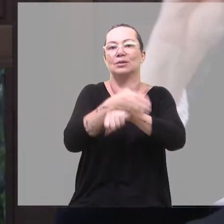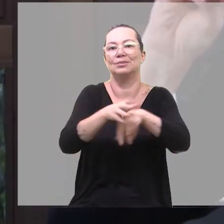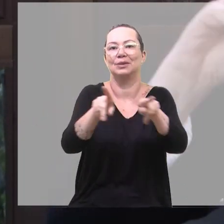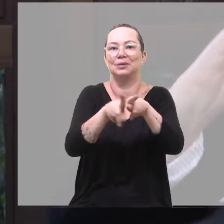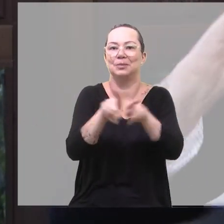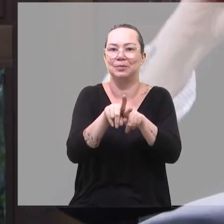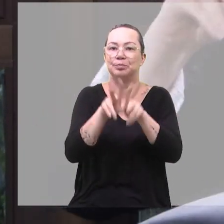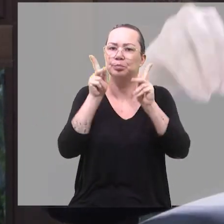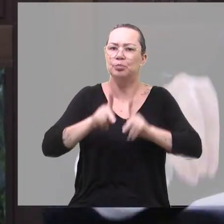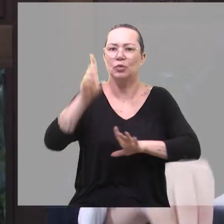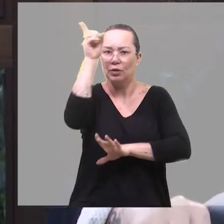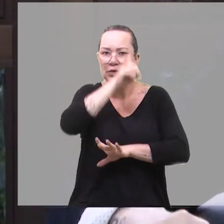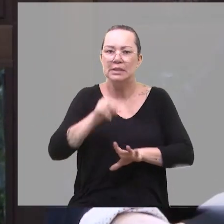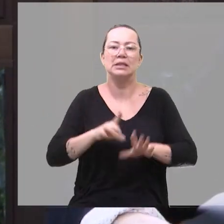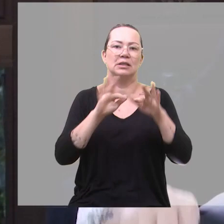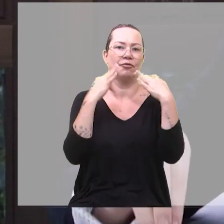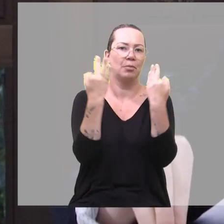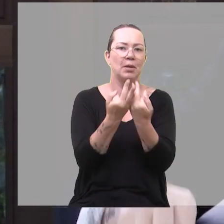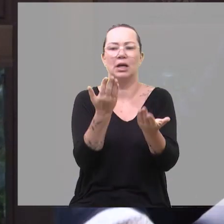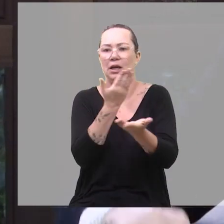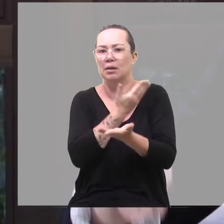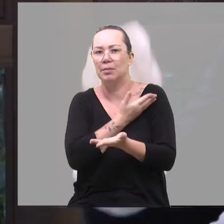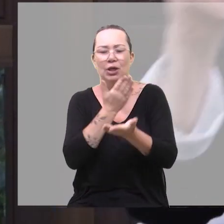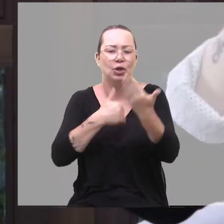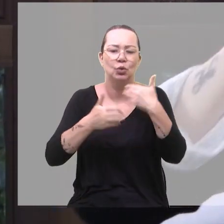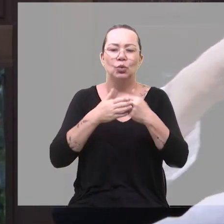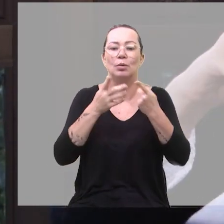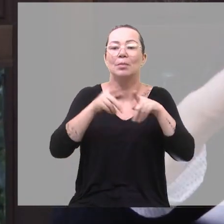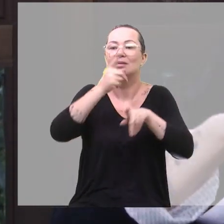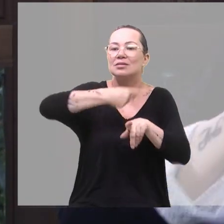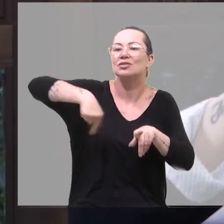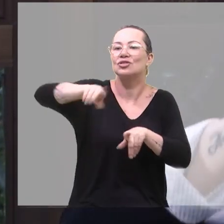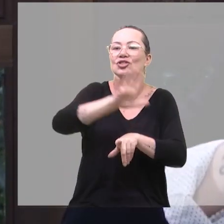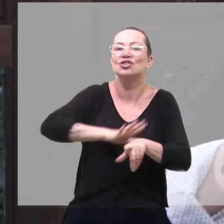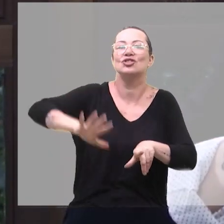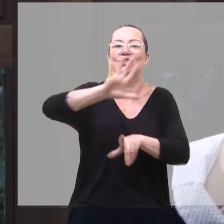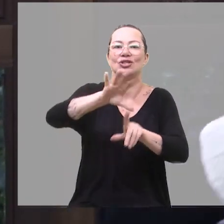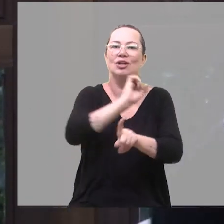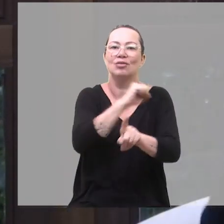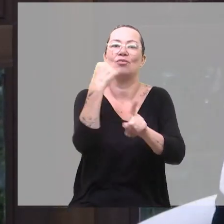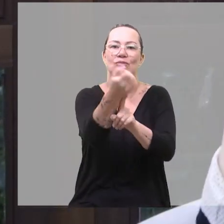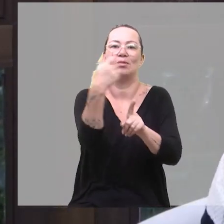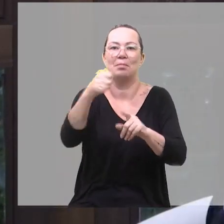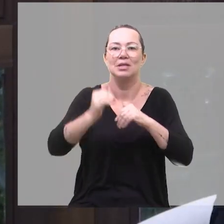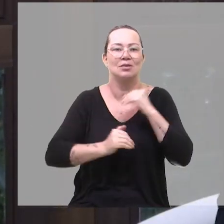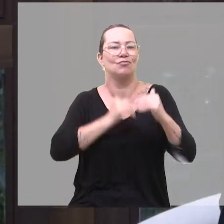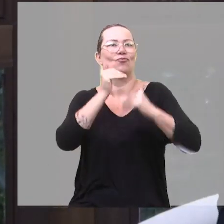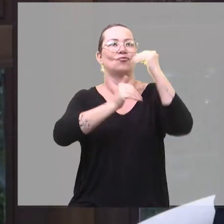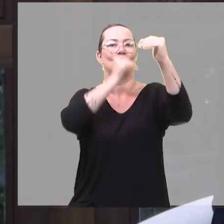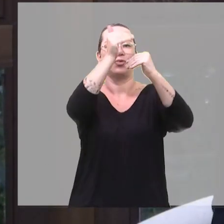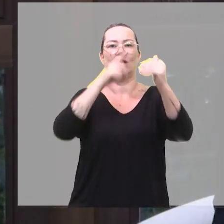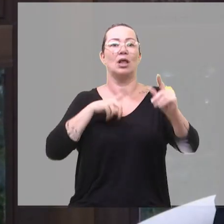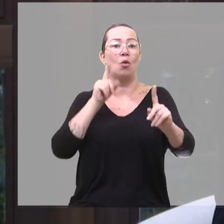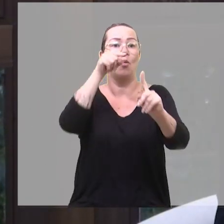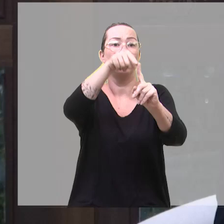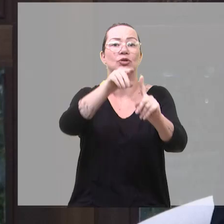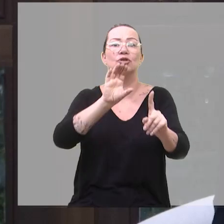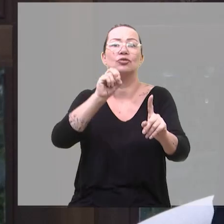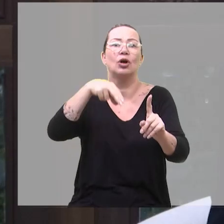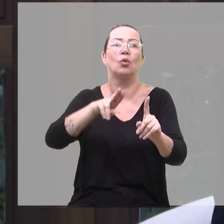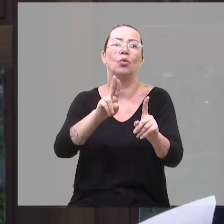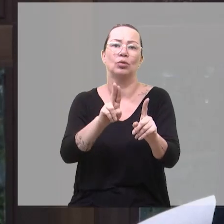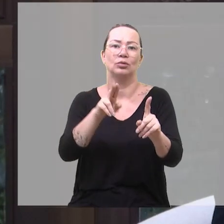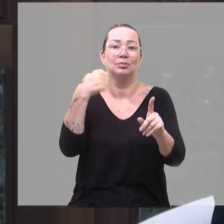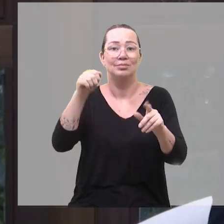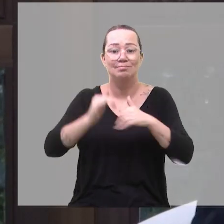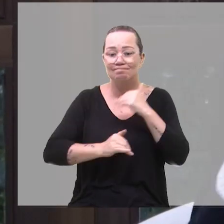a sua fatia para fazer. A pessoa que tem a deficiência, a família, os amigos do entorno, mas nós, enquanto sociedade, precisamos evoluir, né? Tá lá nas metas